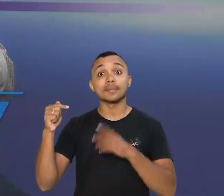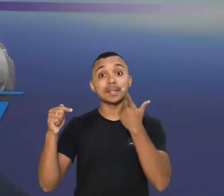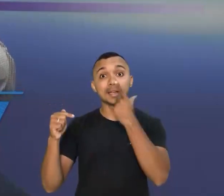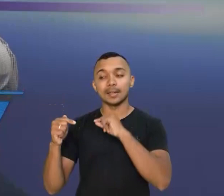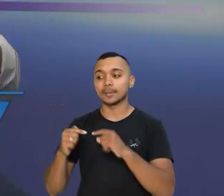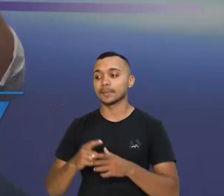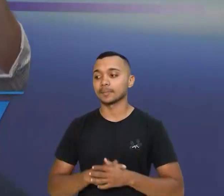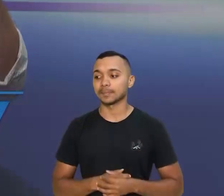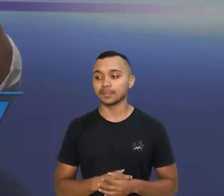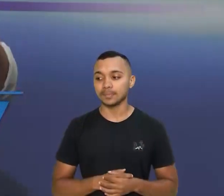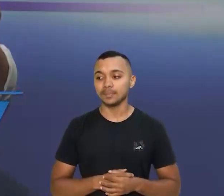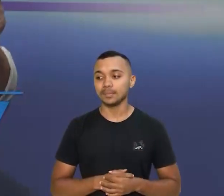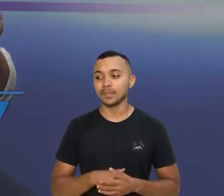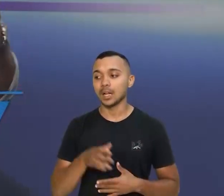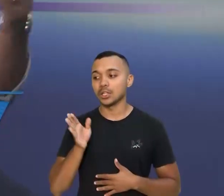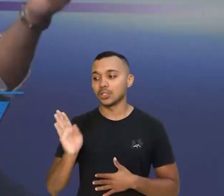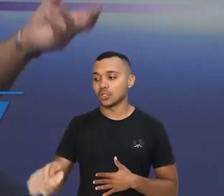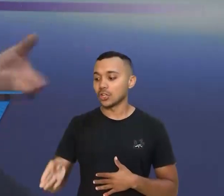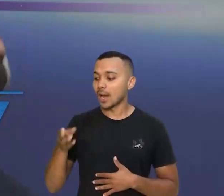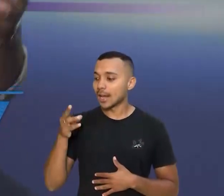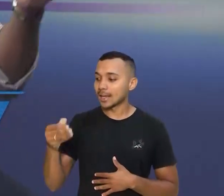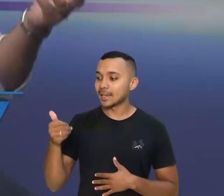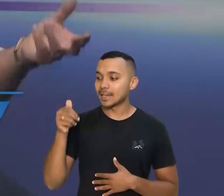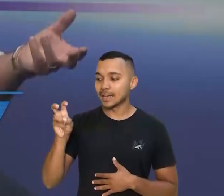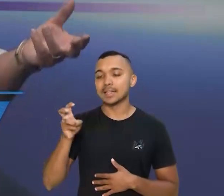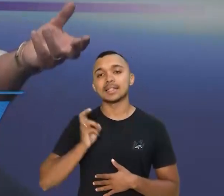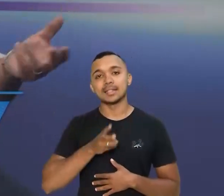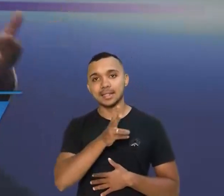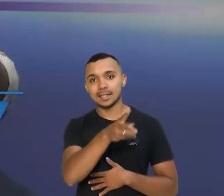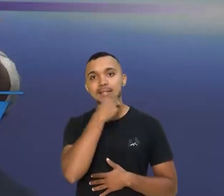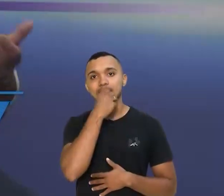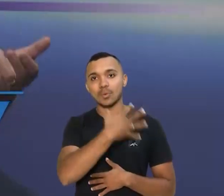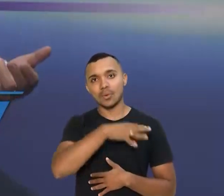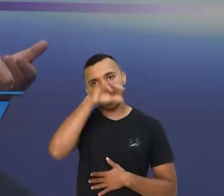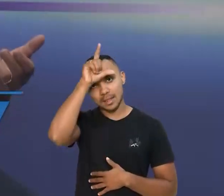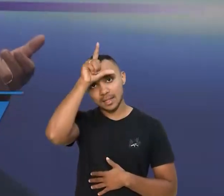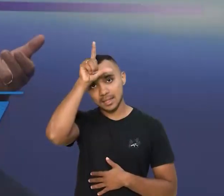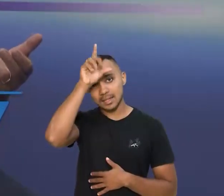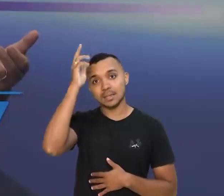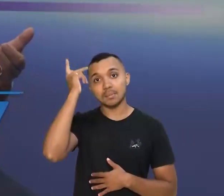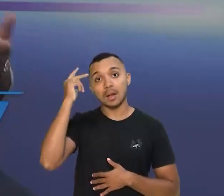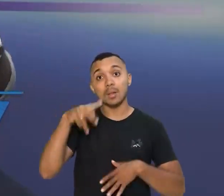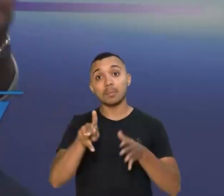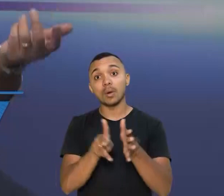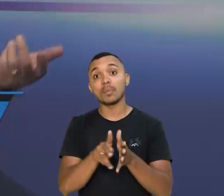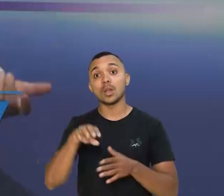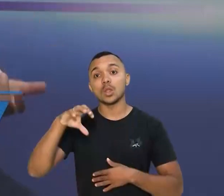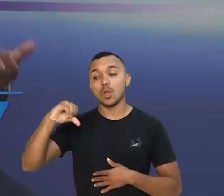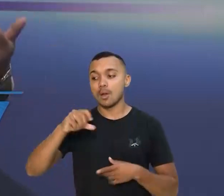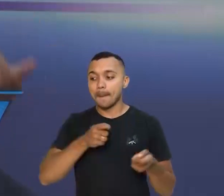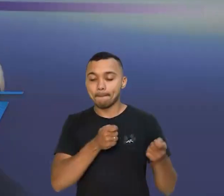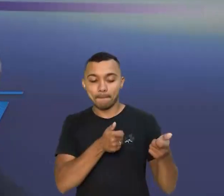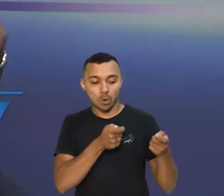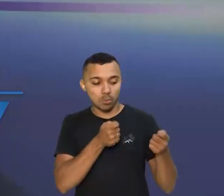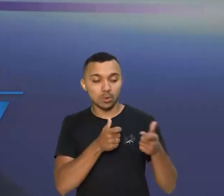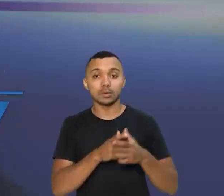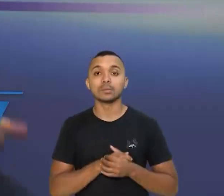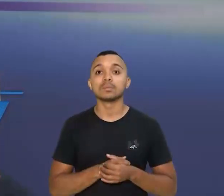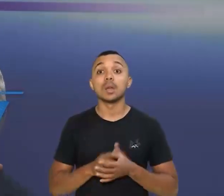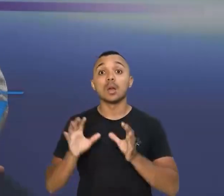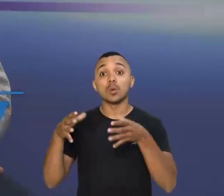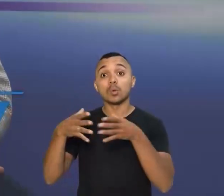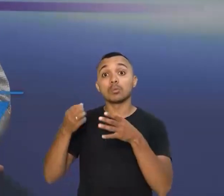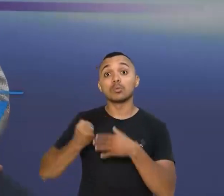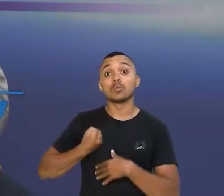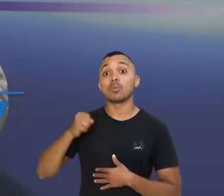O time do 15 Piracicaba, que sempre é o time forte do interior de São Paulo, com 9 pontos. E, finalmente, no grupo 8, o